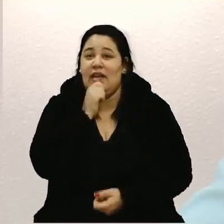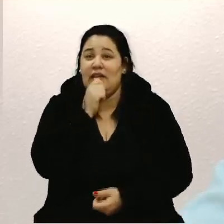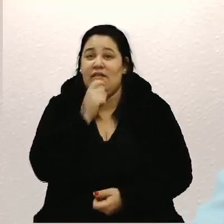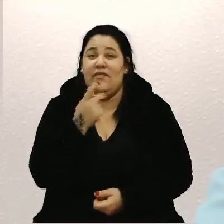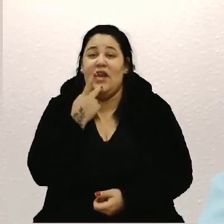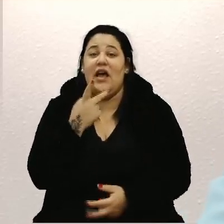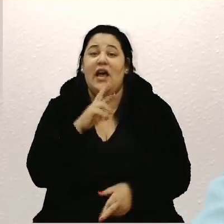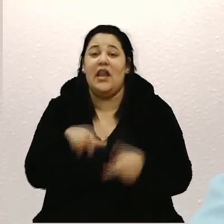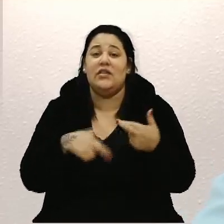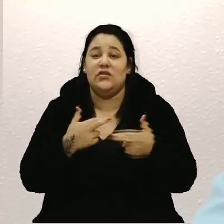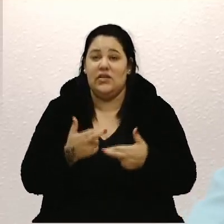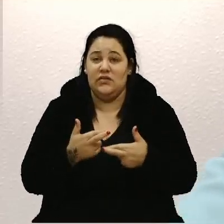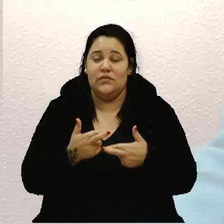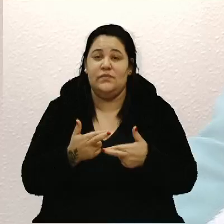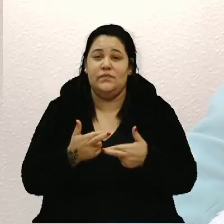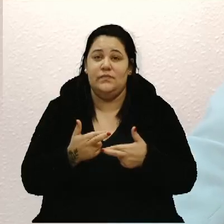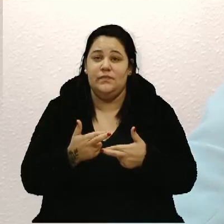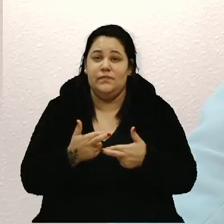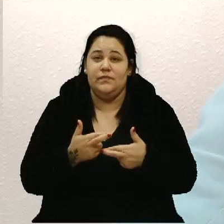relação a essa